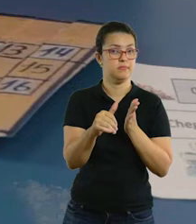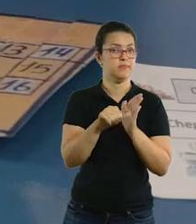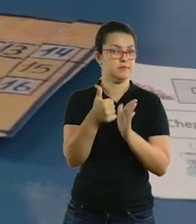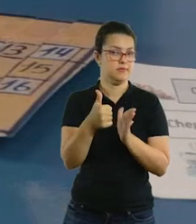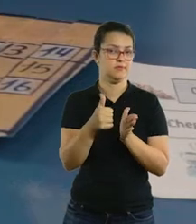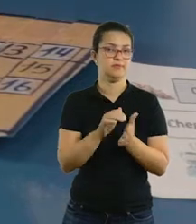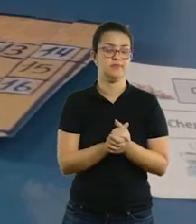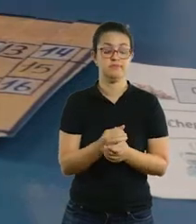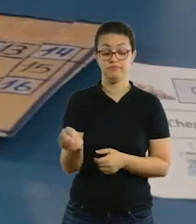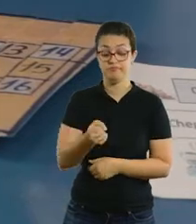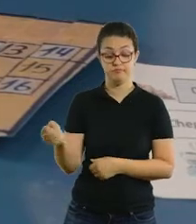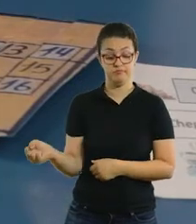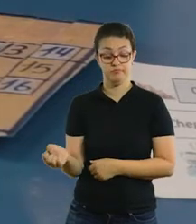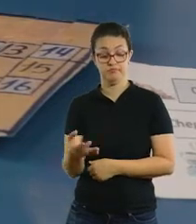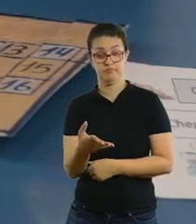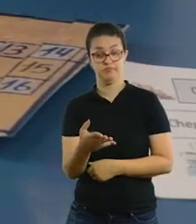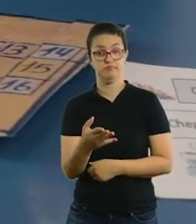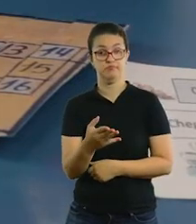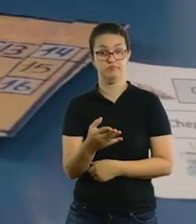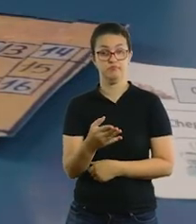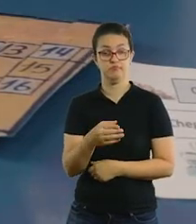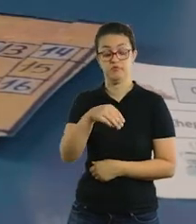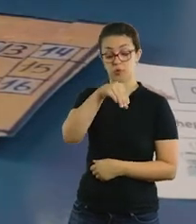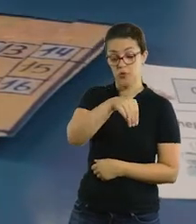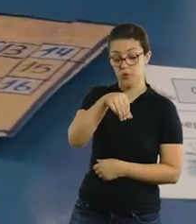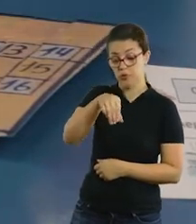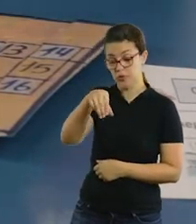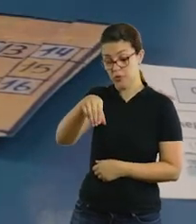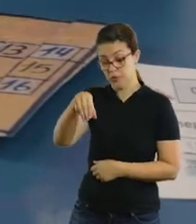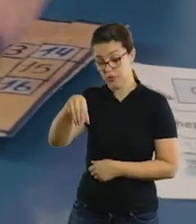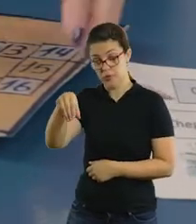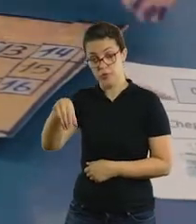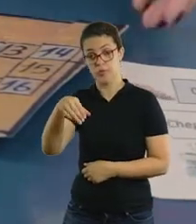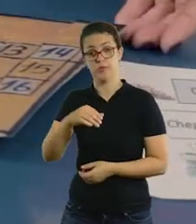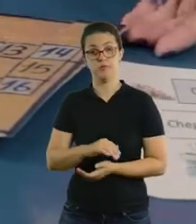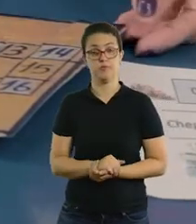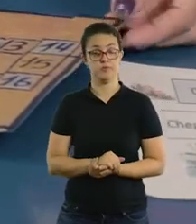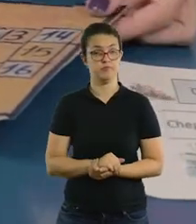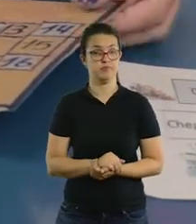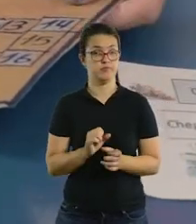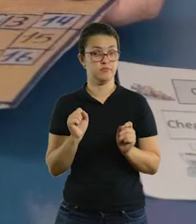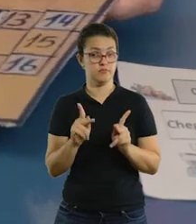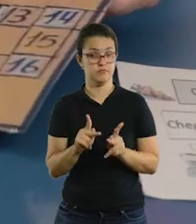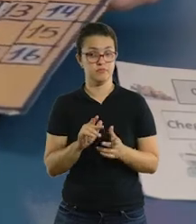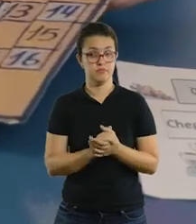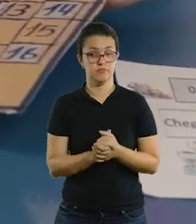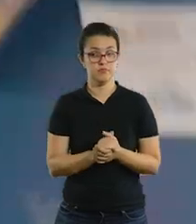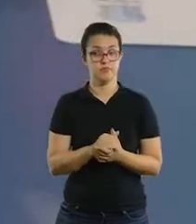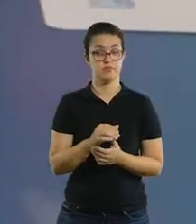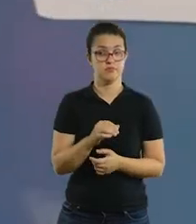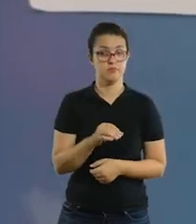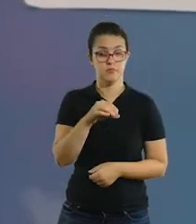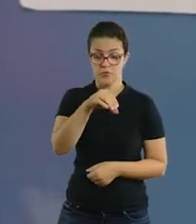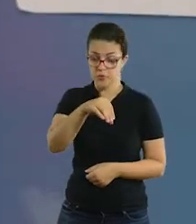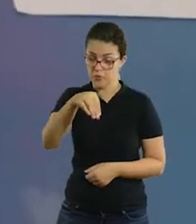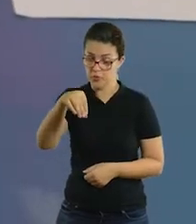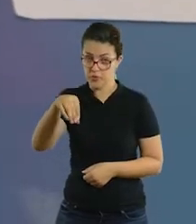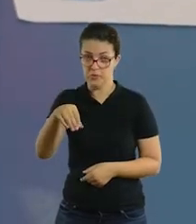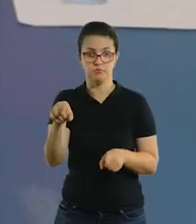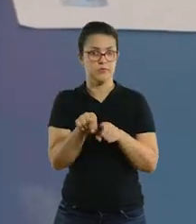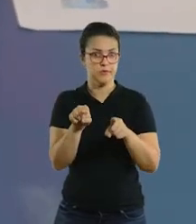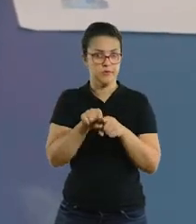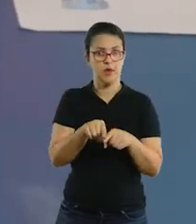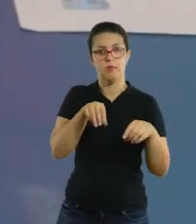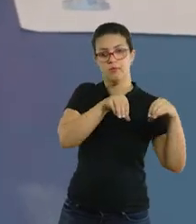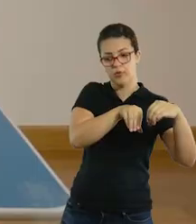vai jogar primeiro. Ele vai jogar o dadinho e vai andar o número de casa correspondente. Correto? Então ele vai avançar, você